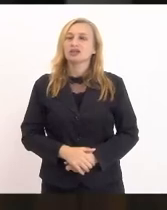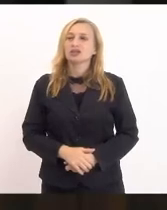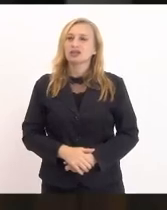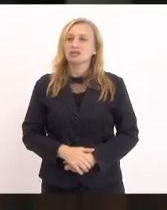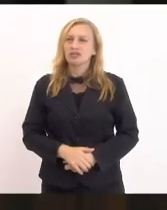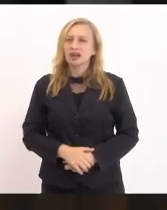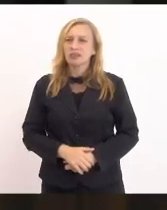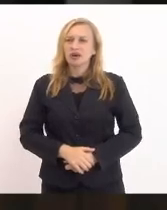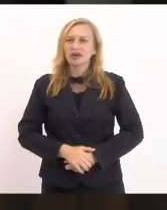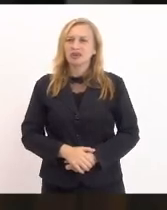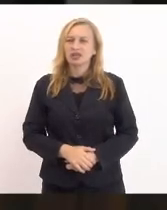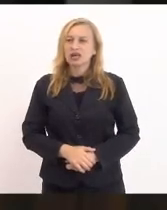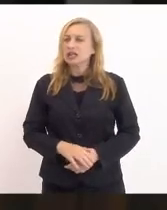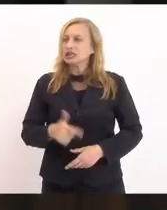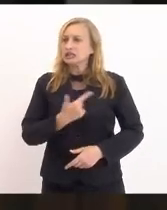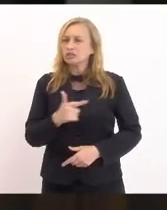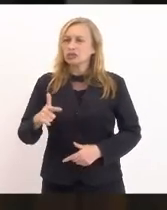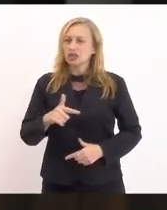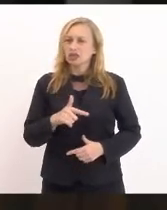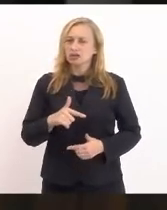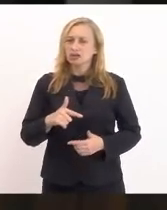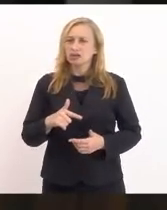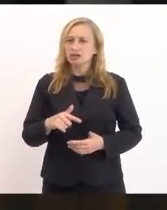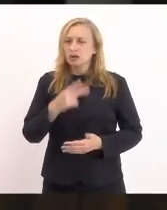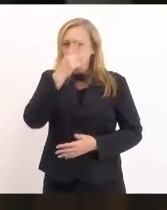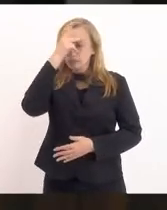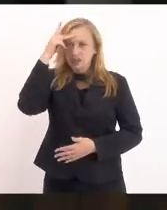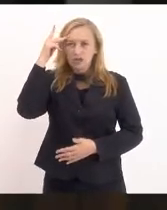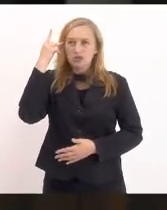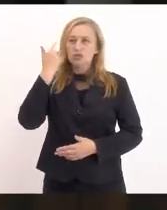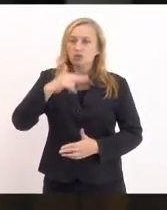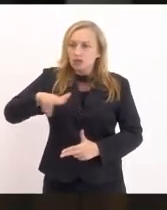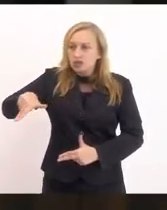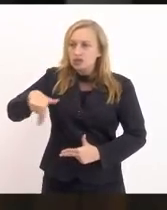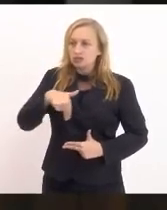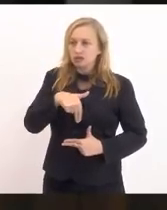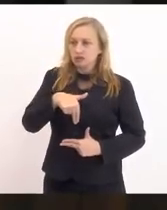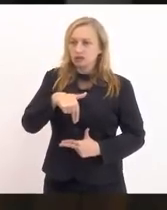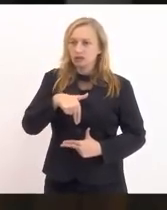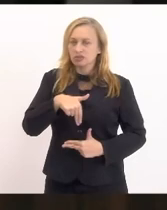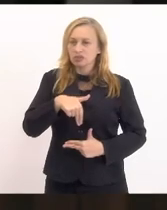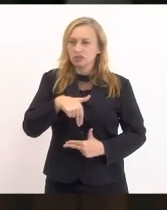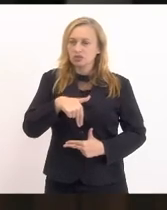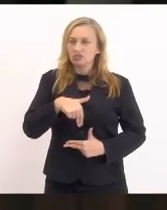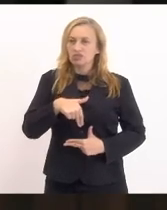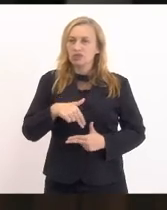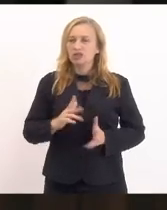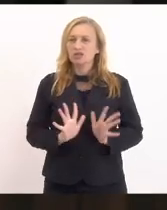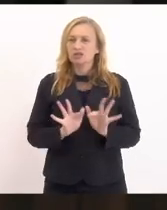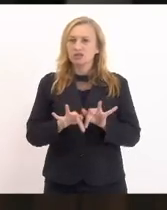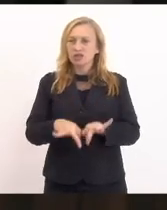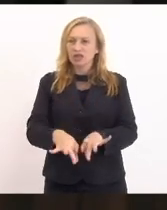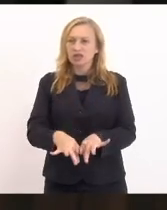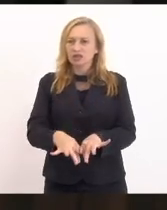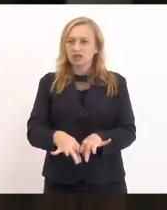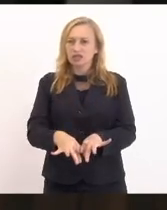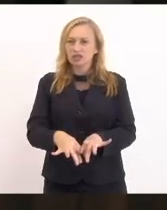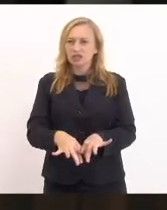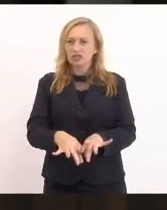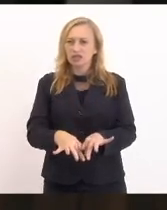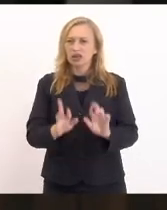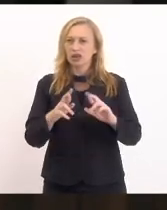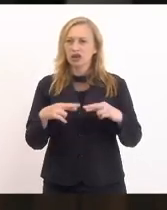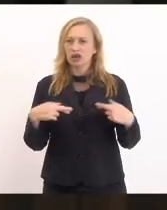Valdec. Em não havendo mais oradores inscritos, Está suspensa a